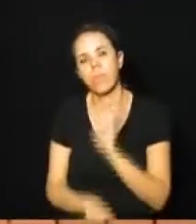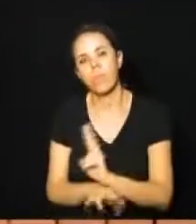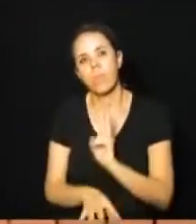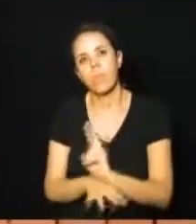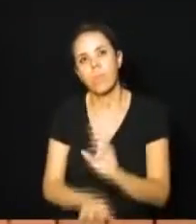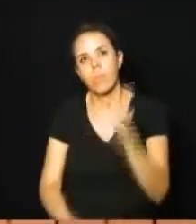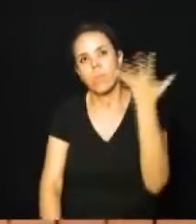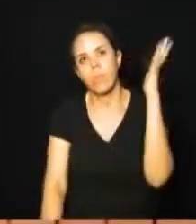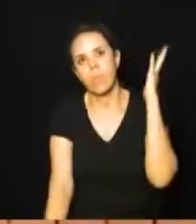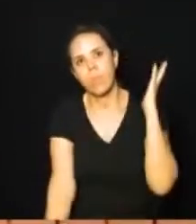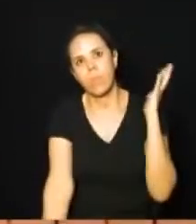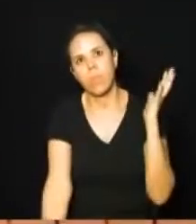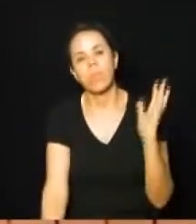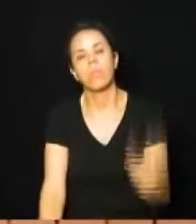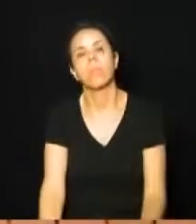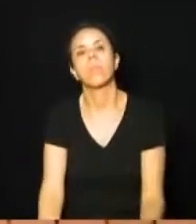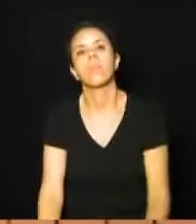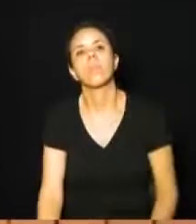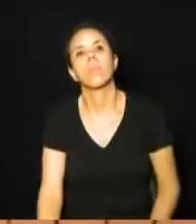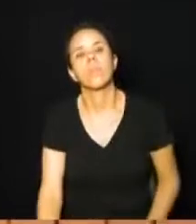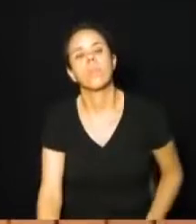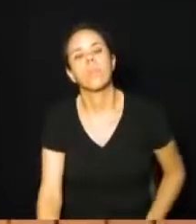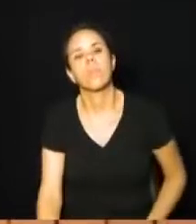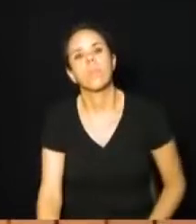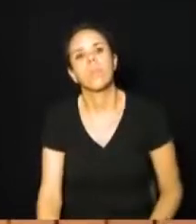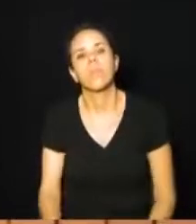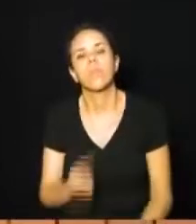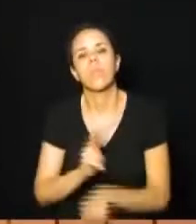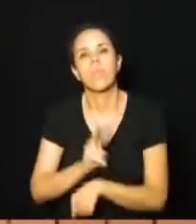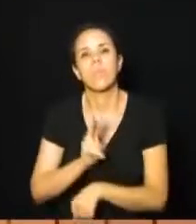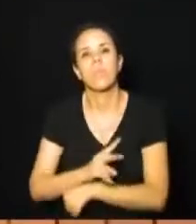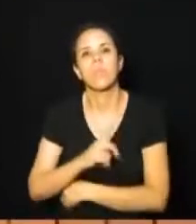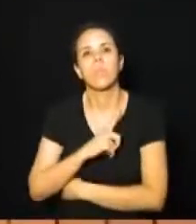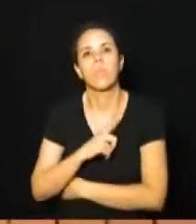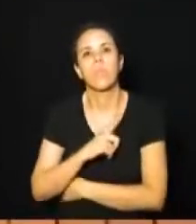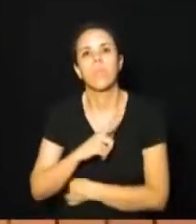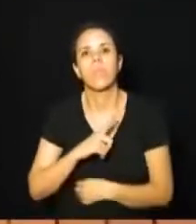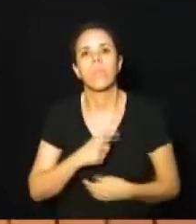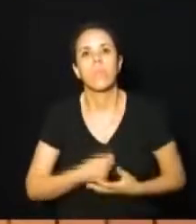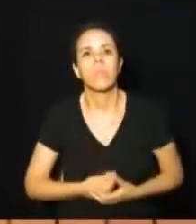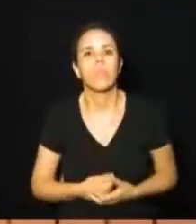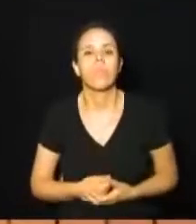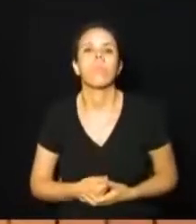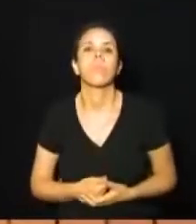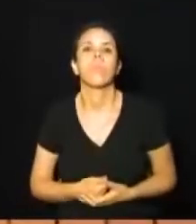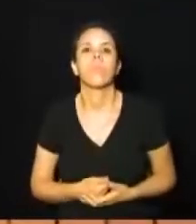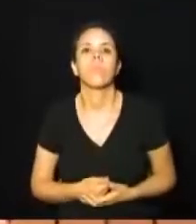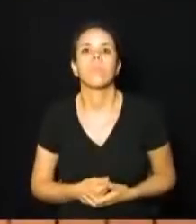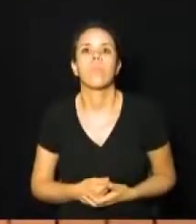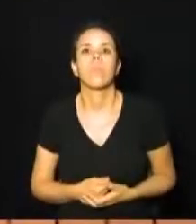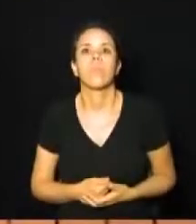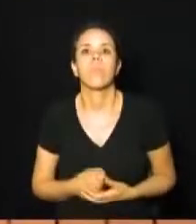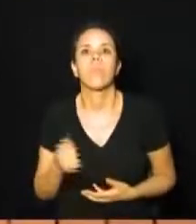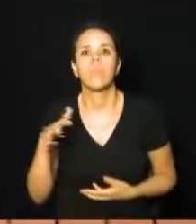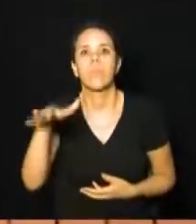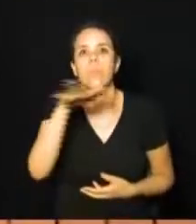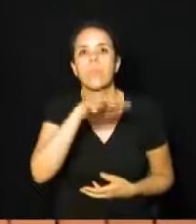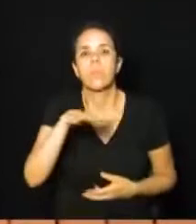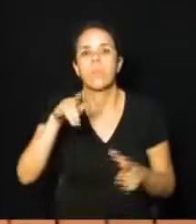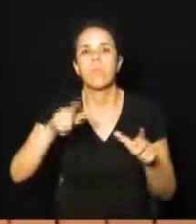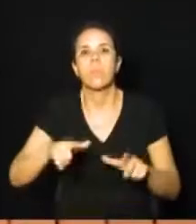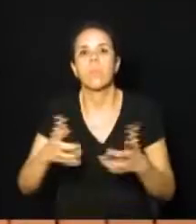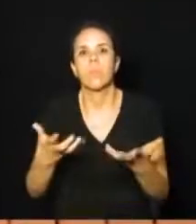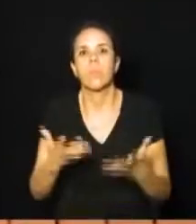de Campinas. E do cuidado que nós temos que ter com toda essa área, se